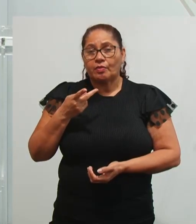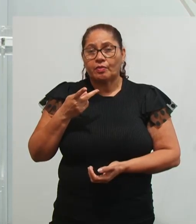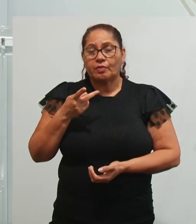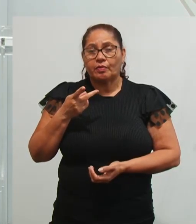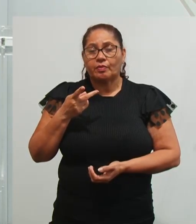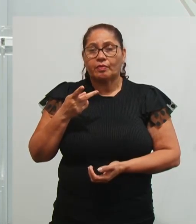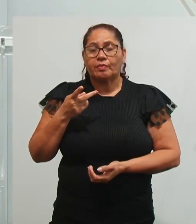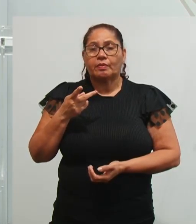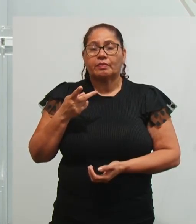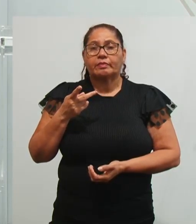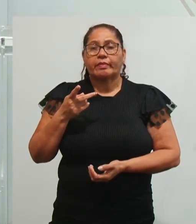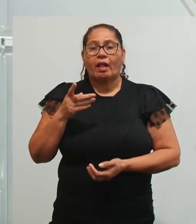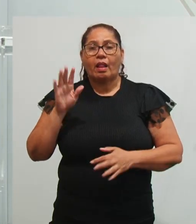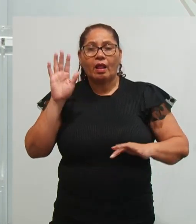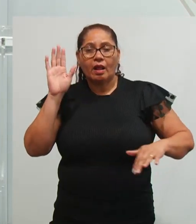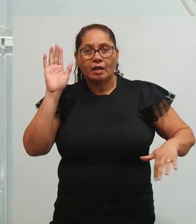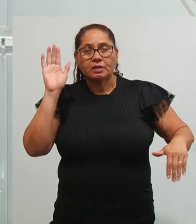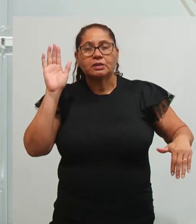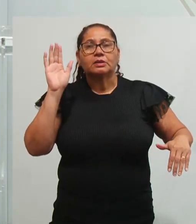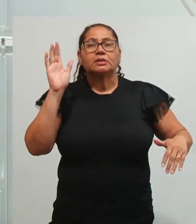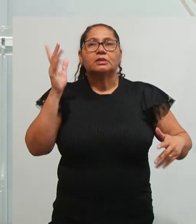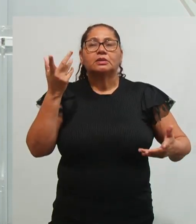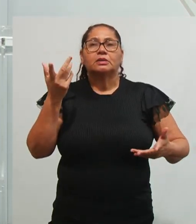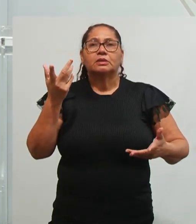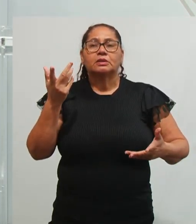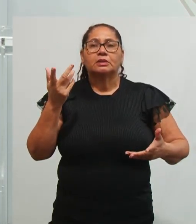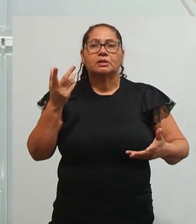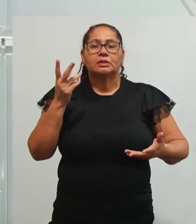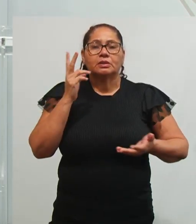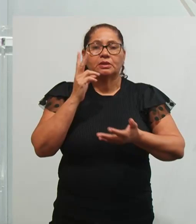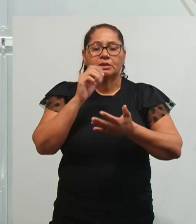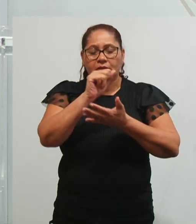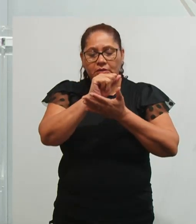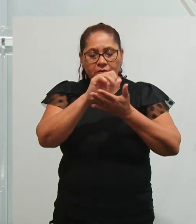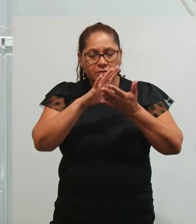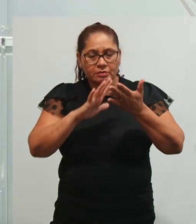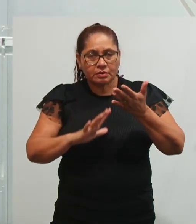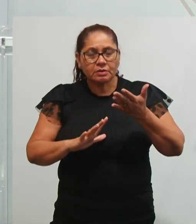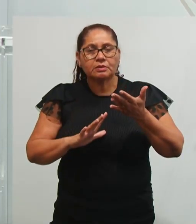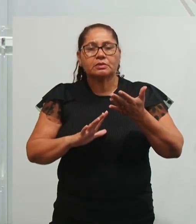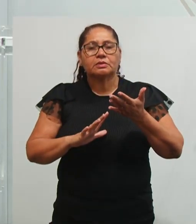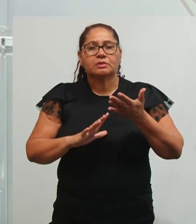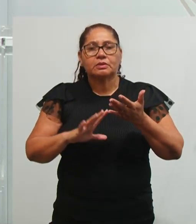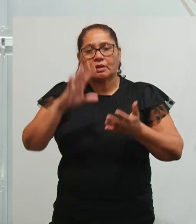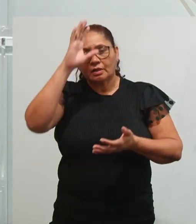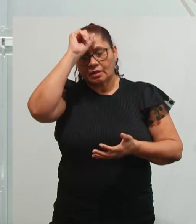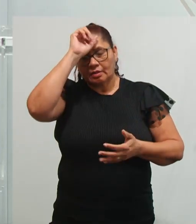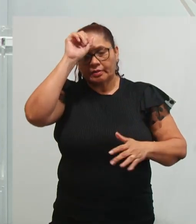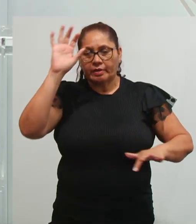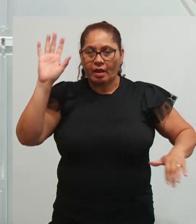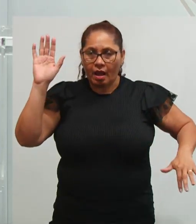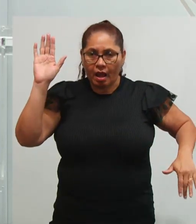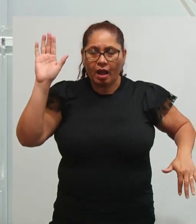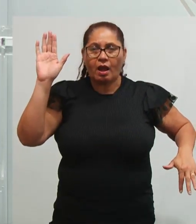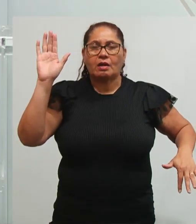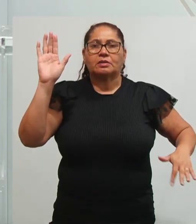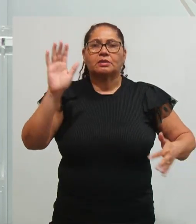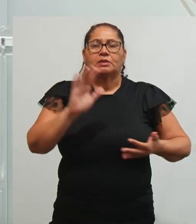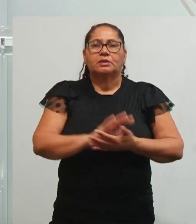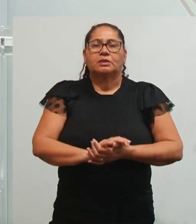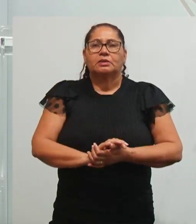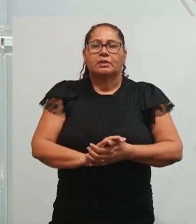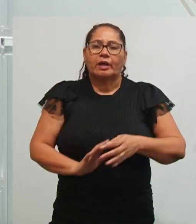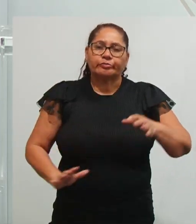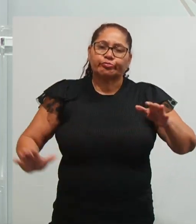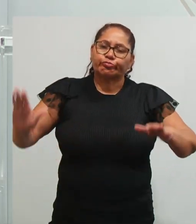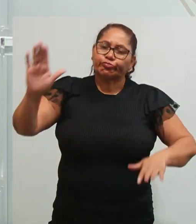natação, né? Que segmenta uma atividade que o aluno vai aprender a nadar, e aí primeiro ele tem que dar uma